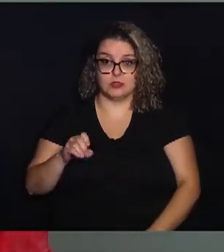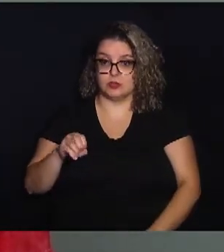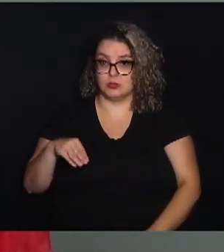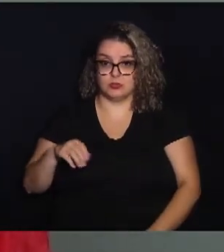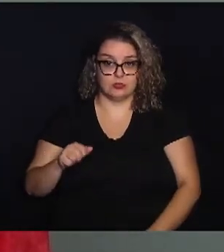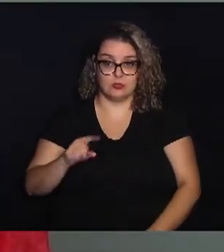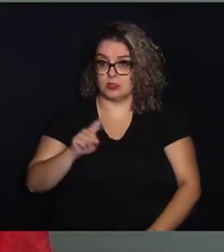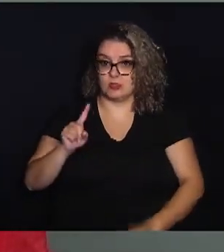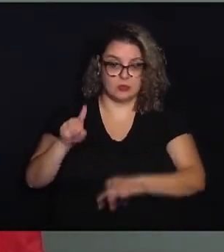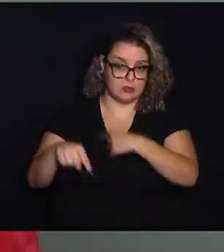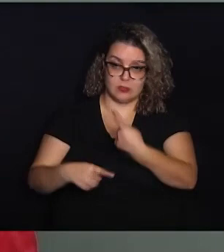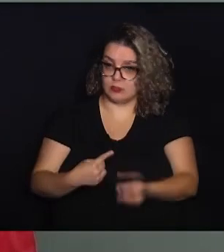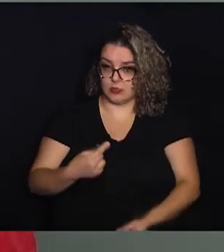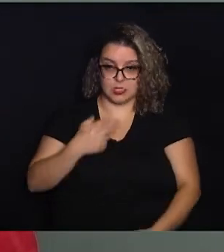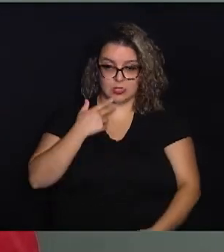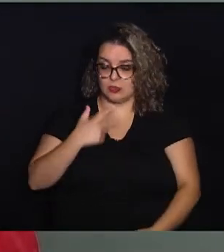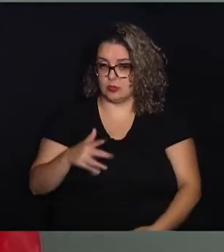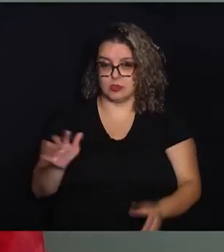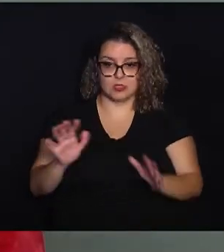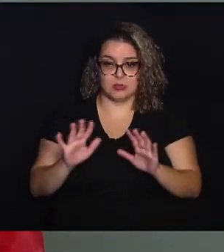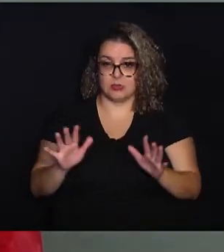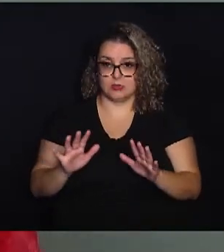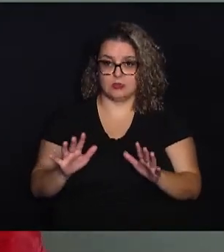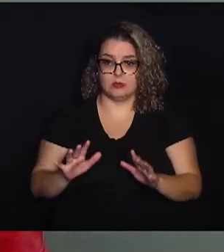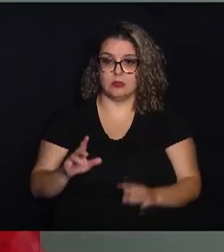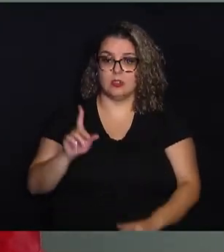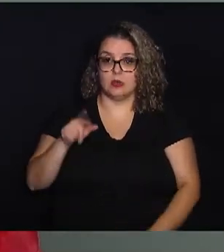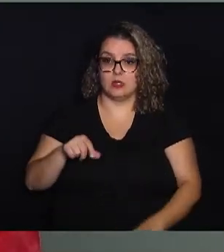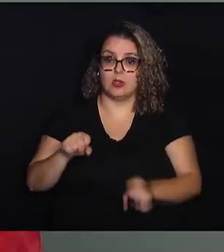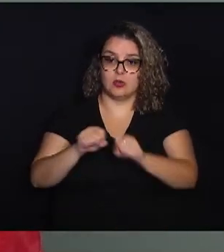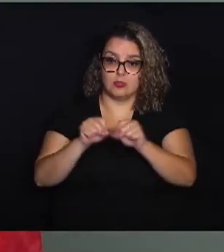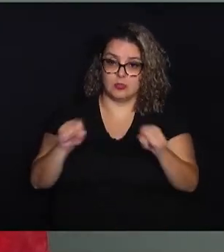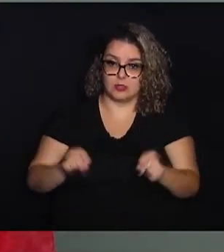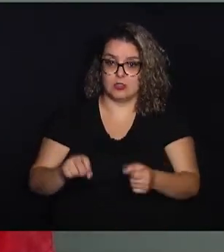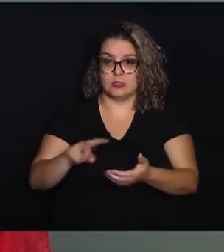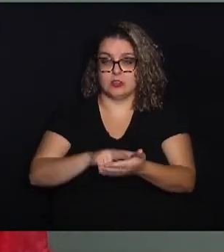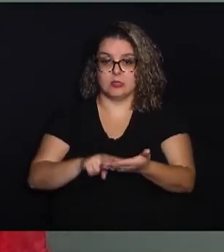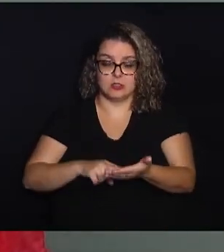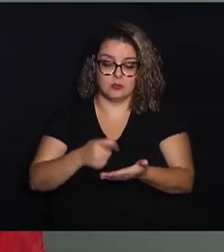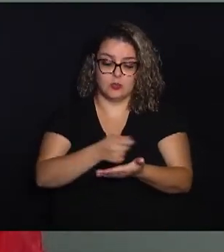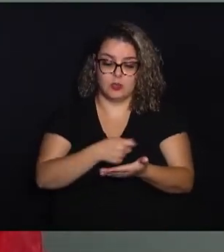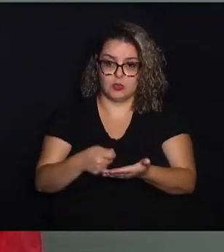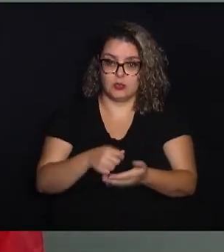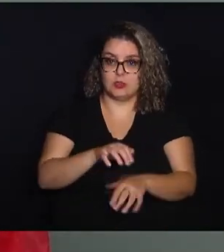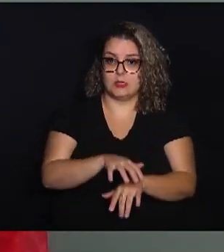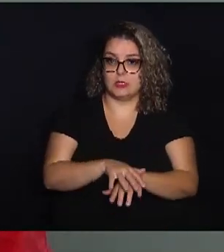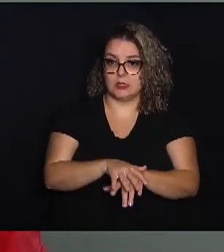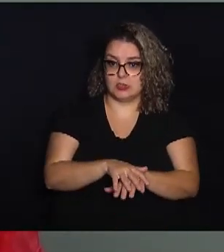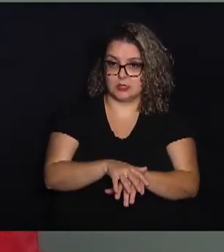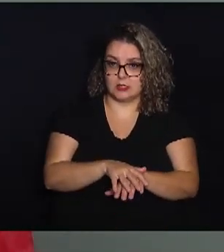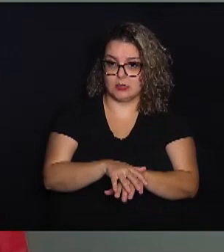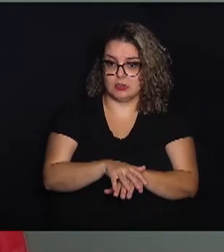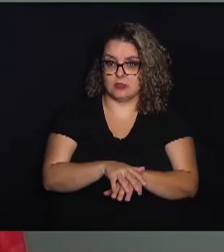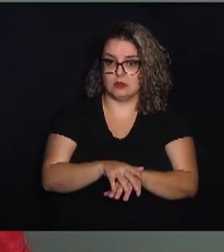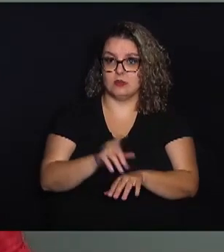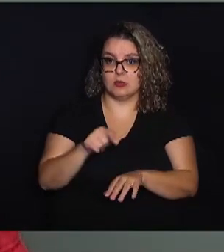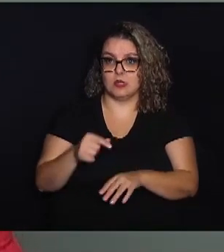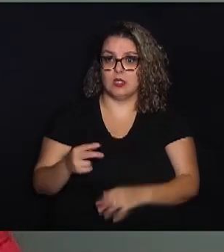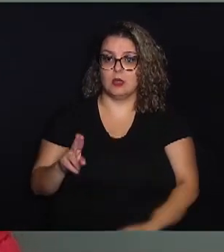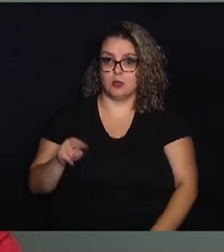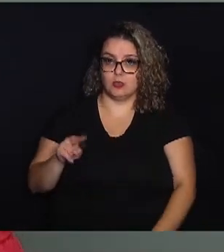outra língua, não é um outro idioma. Ele é um sistema de leitura e escrita tátil. Ele é universal,